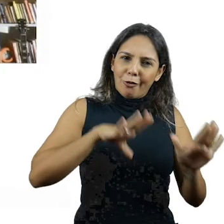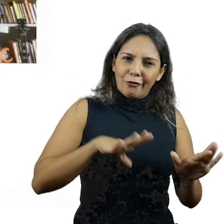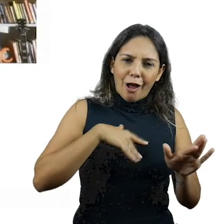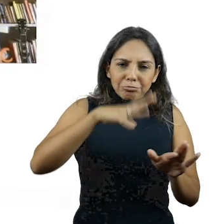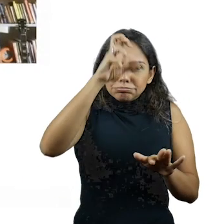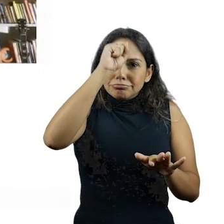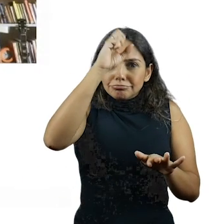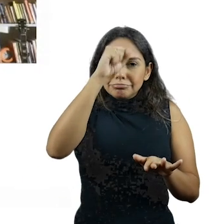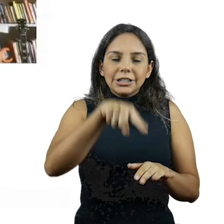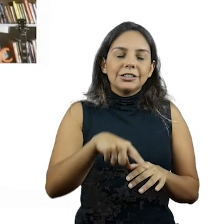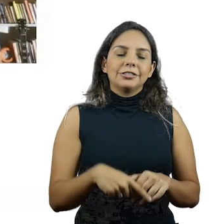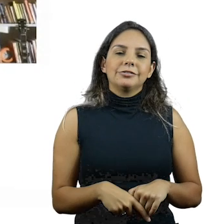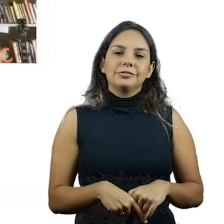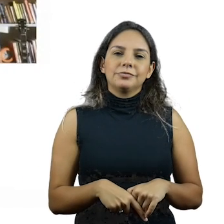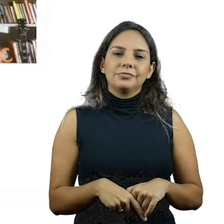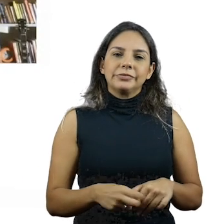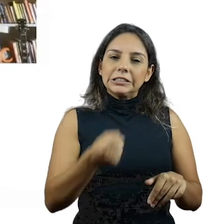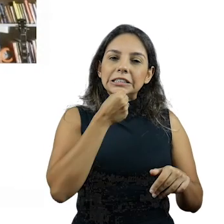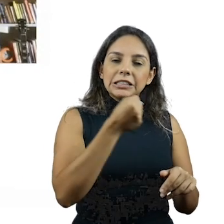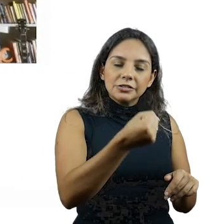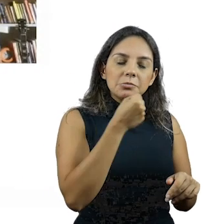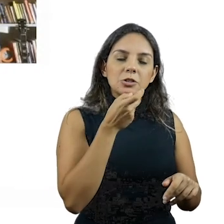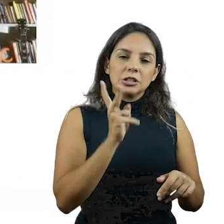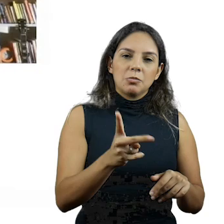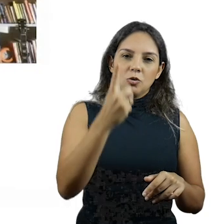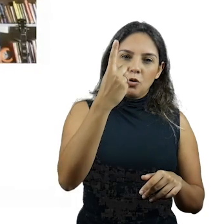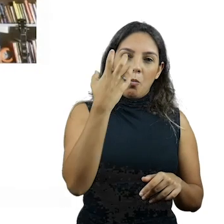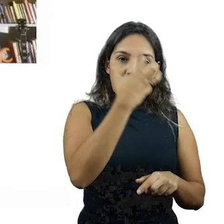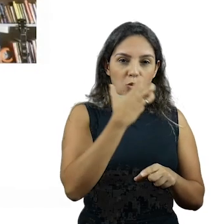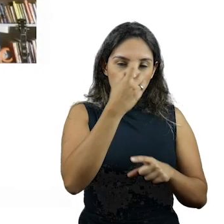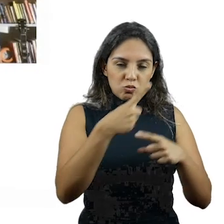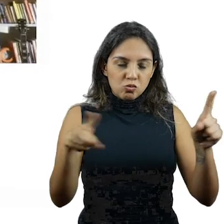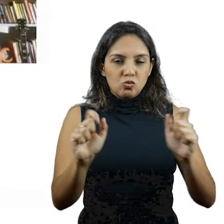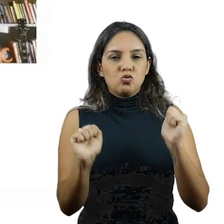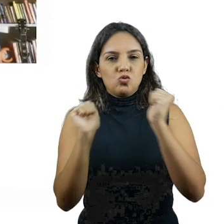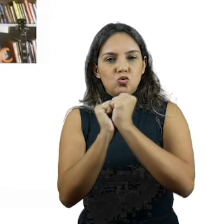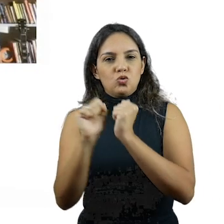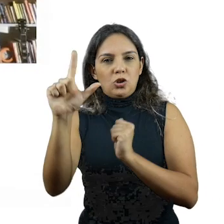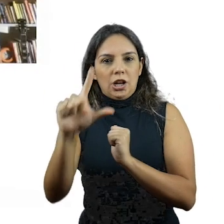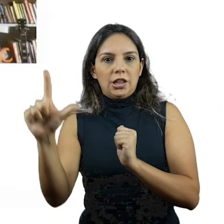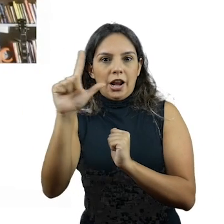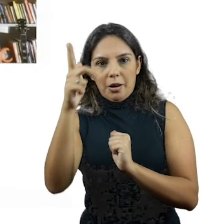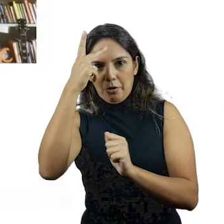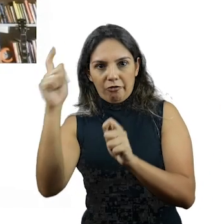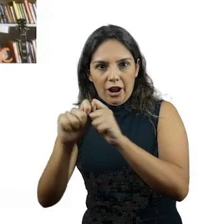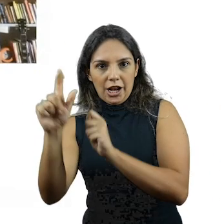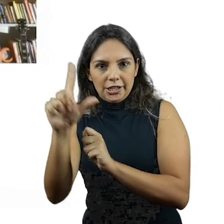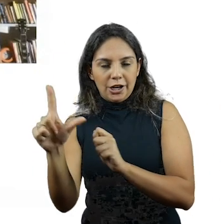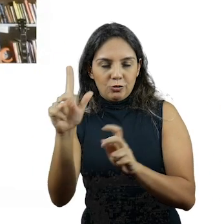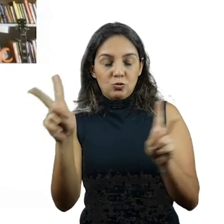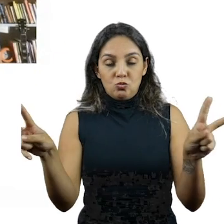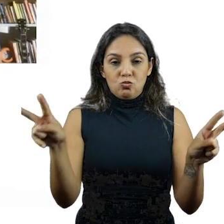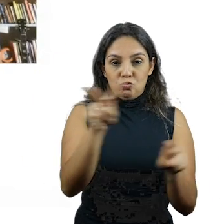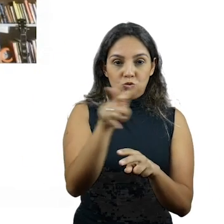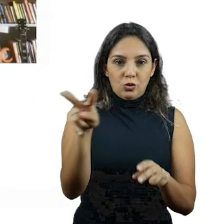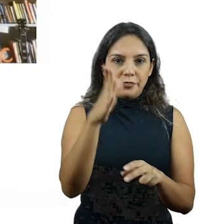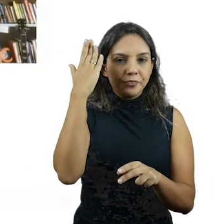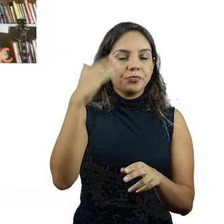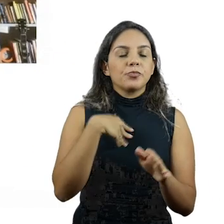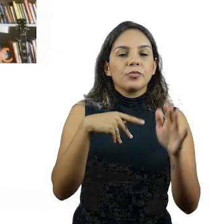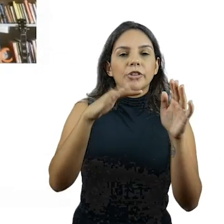entrevistava sempre um músico e um literato. Então, quer dizer, entrevistei o Ferreira Goulart,